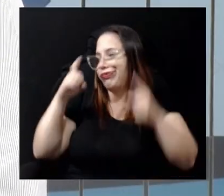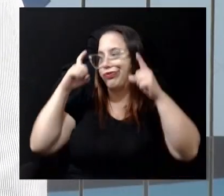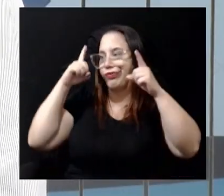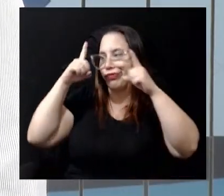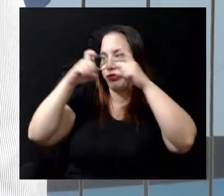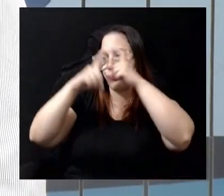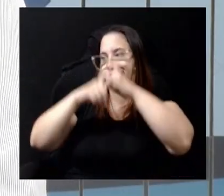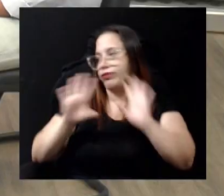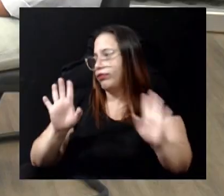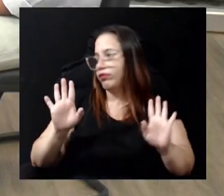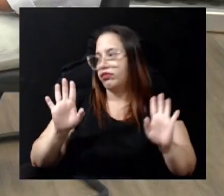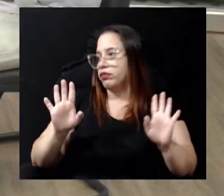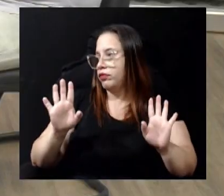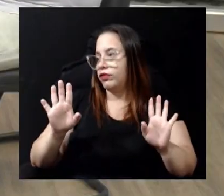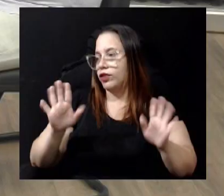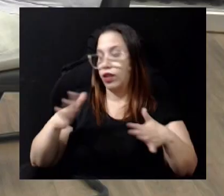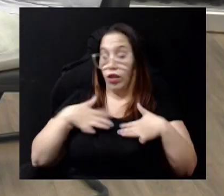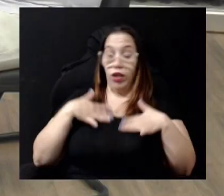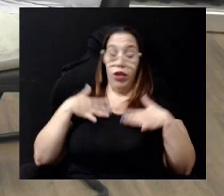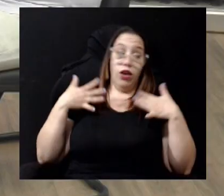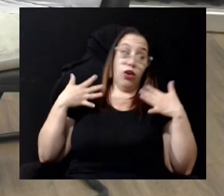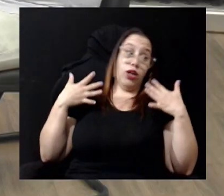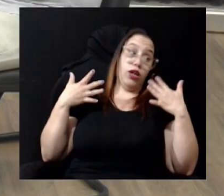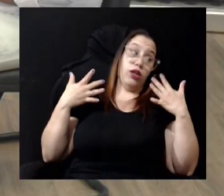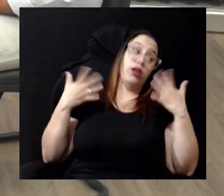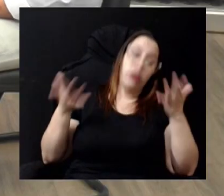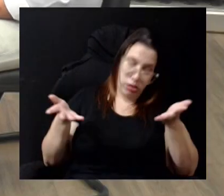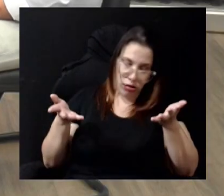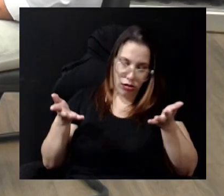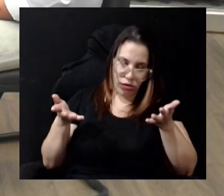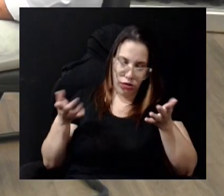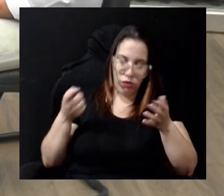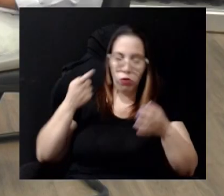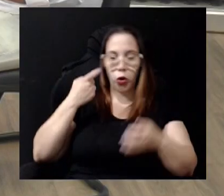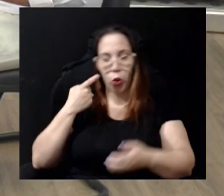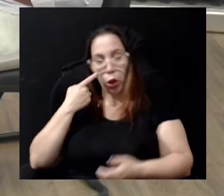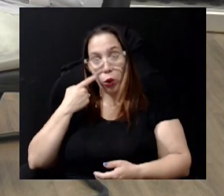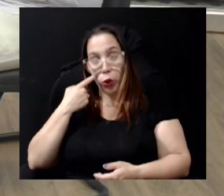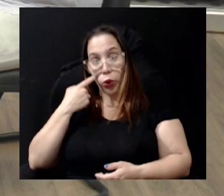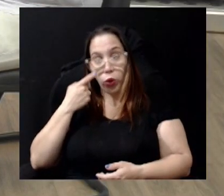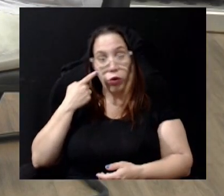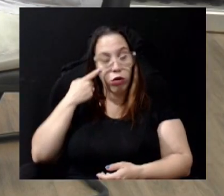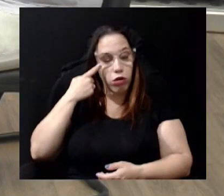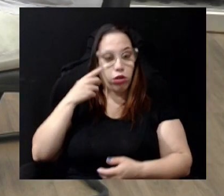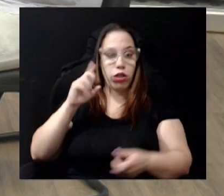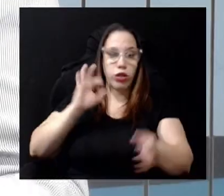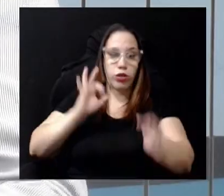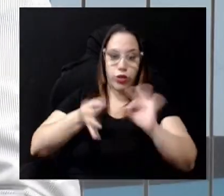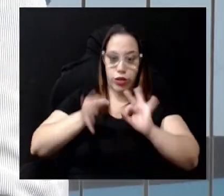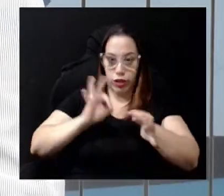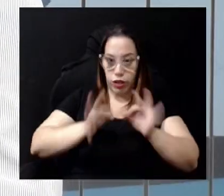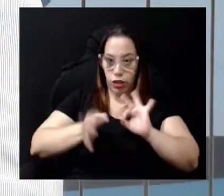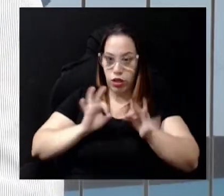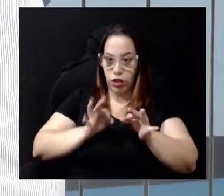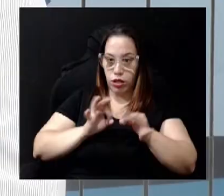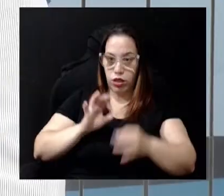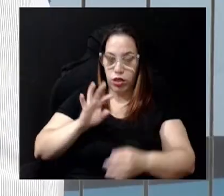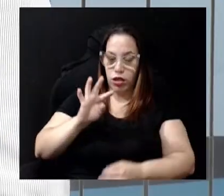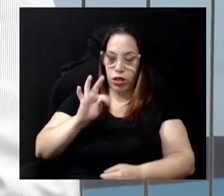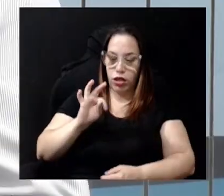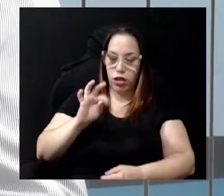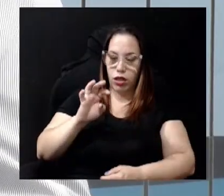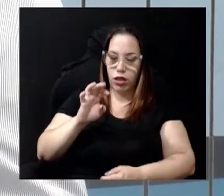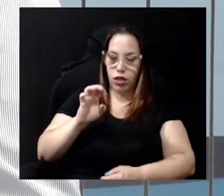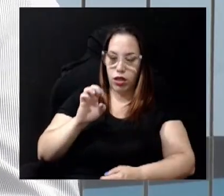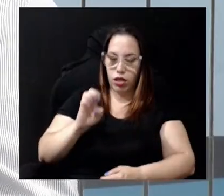é inadequado, né? Seja pelo olhar da Justiça, do TSE, Tribunal Superior Eleitoral,